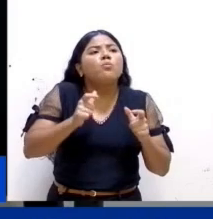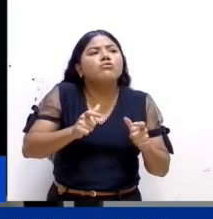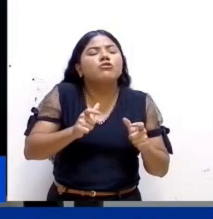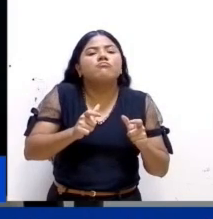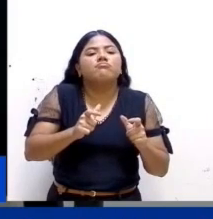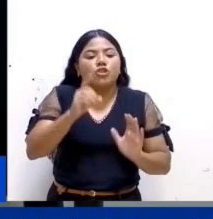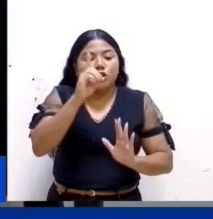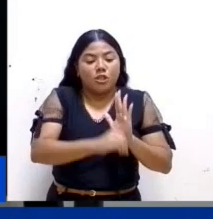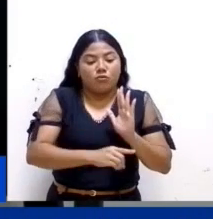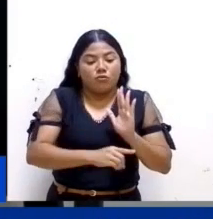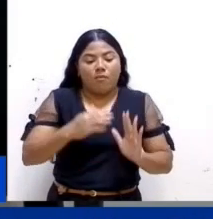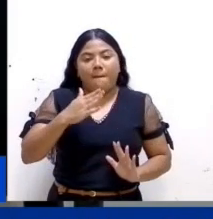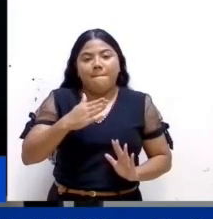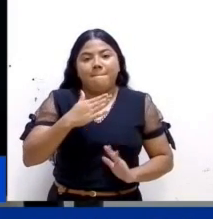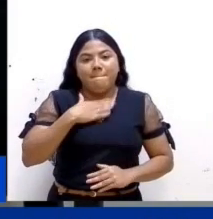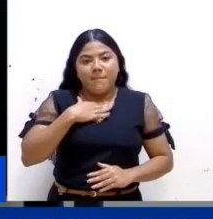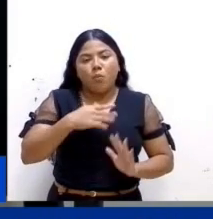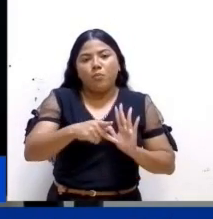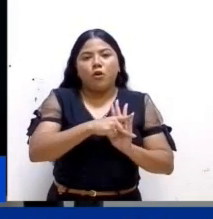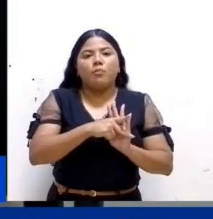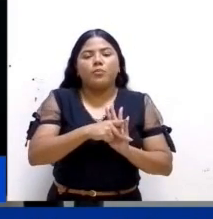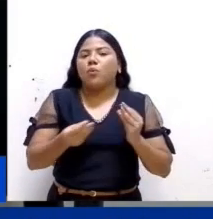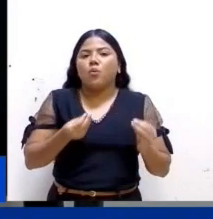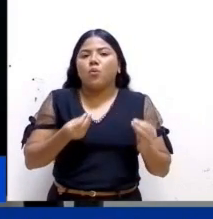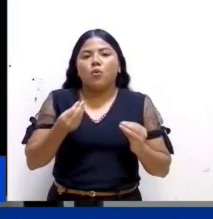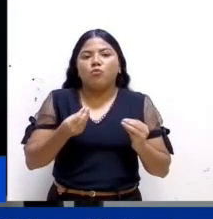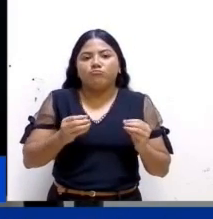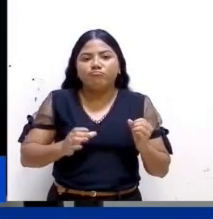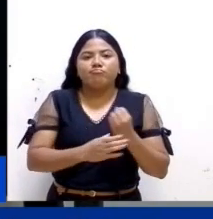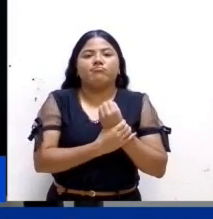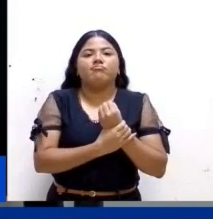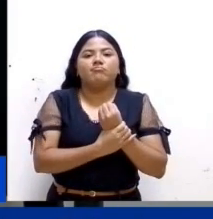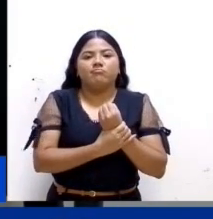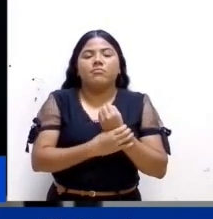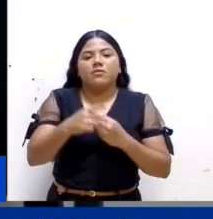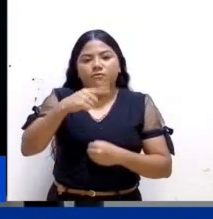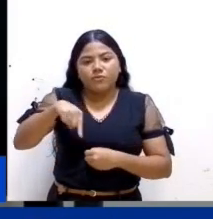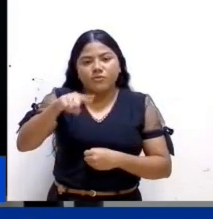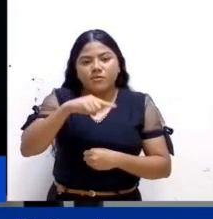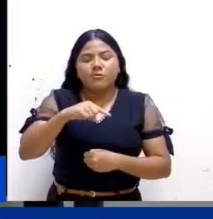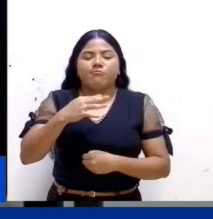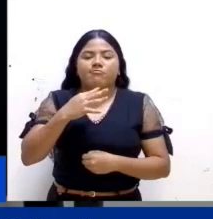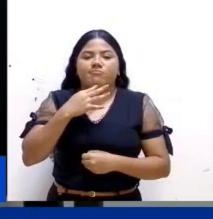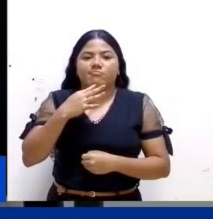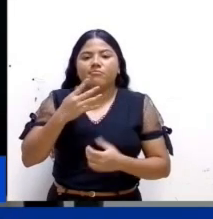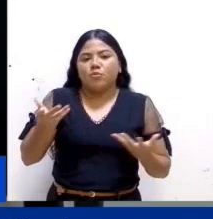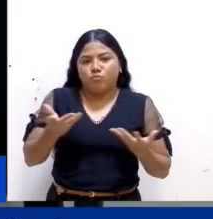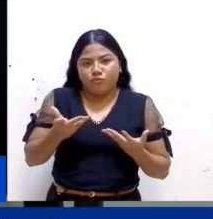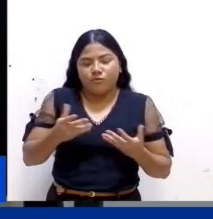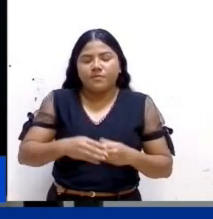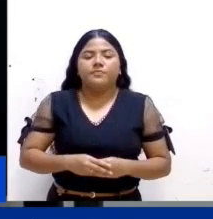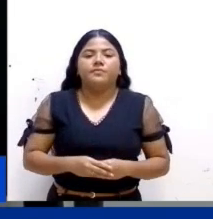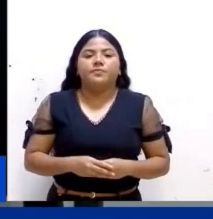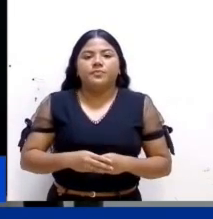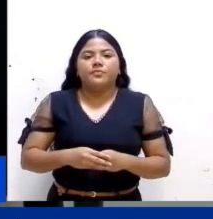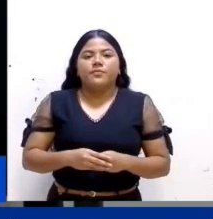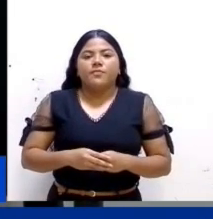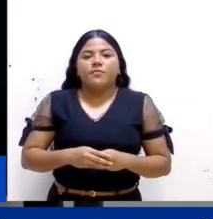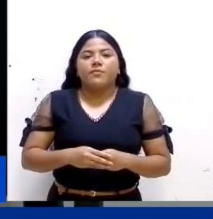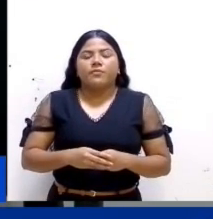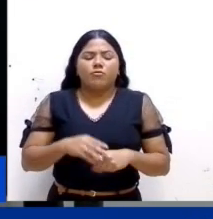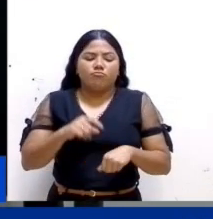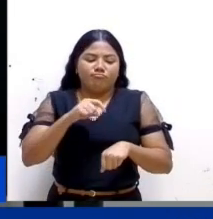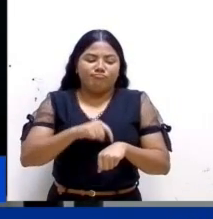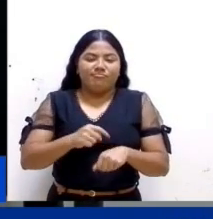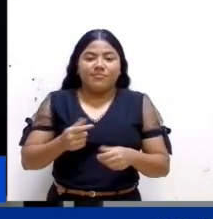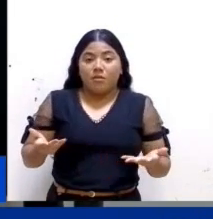são garantidos, já estão garantidos, vocês possam, de fato, usufruir, tá? Mas nesse momento, realmente, só para a